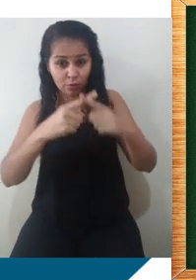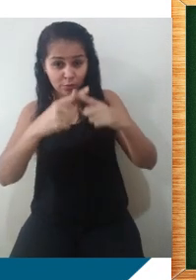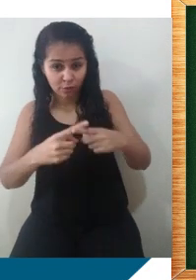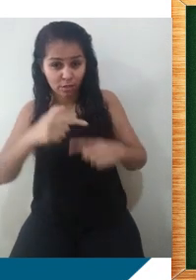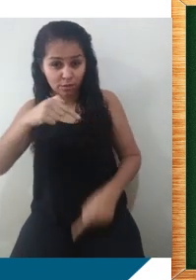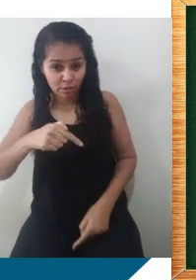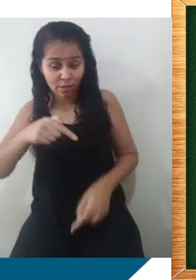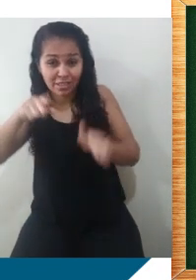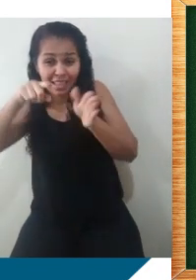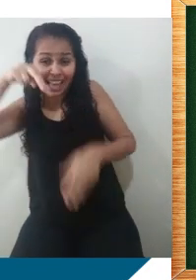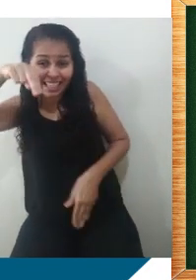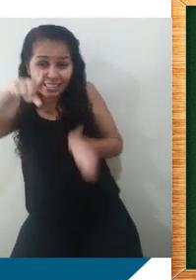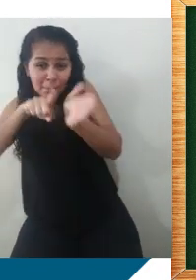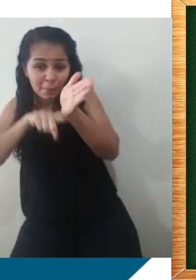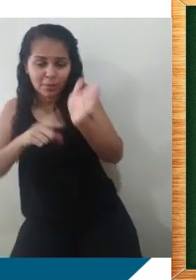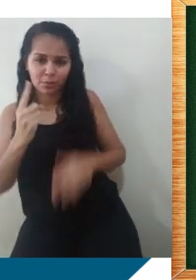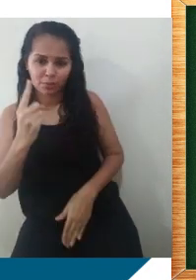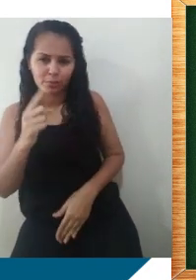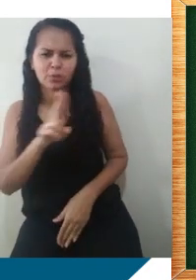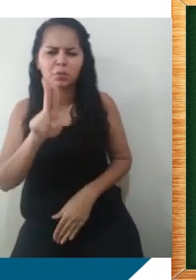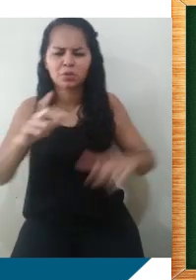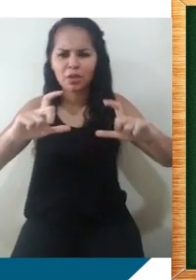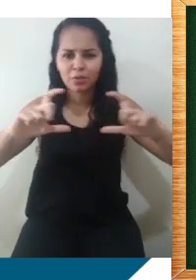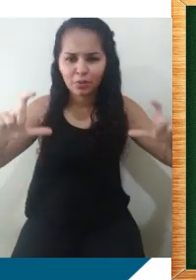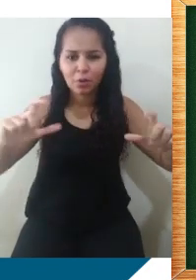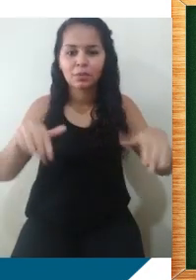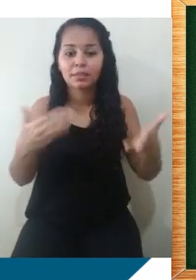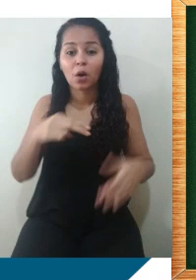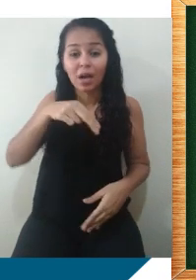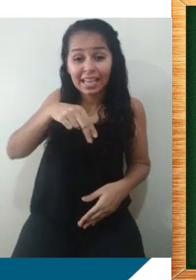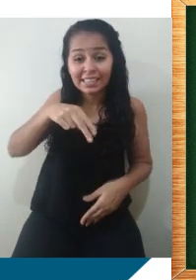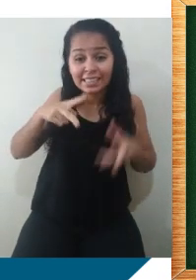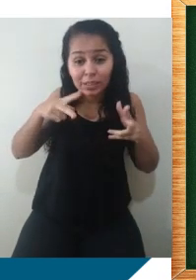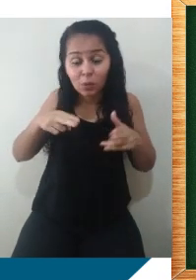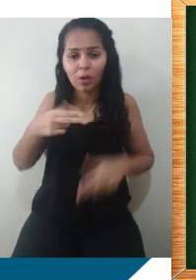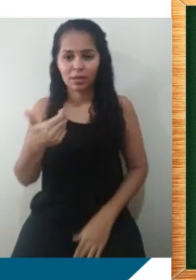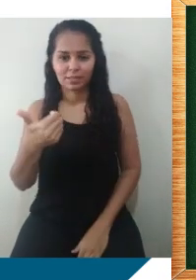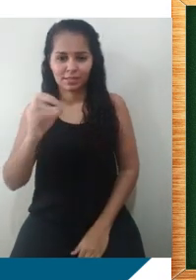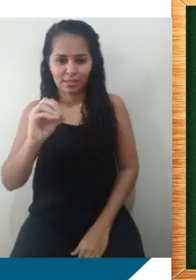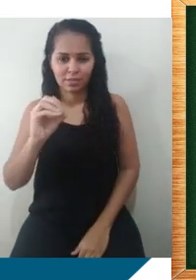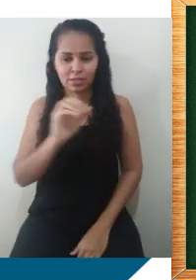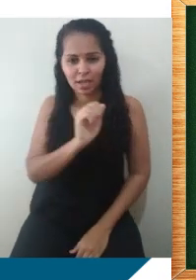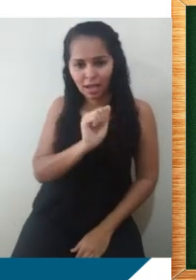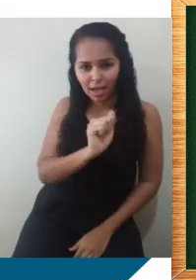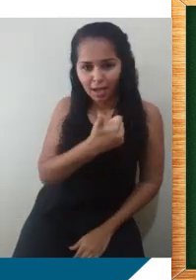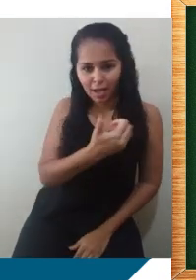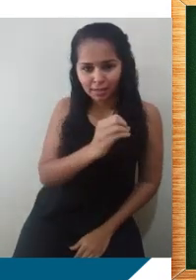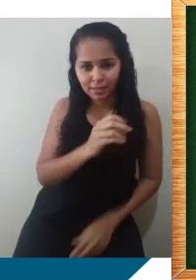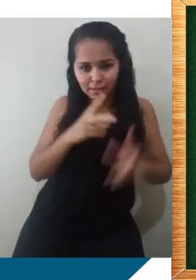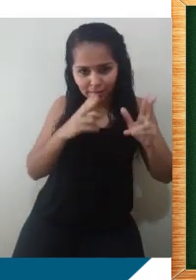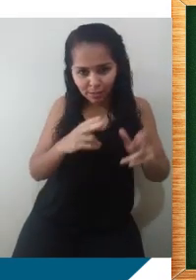Então, A10 é igual a A1 vezes q elevado a 10 menos 1. Ou